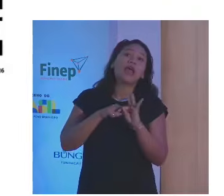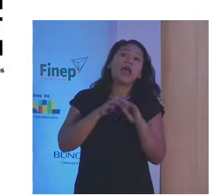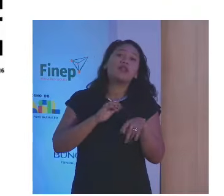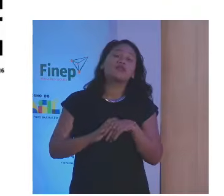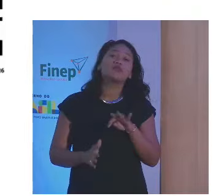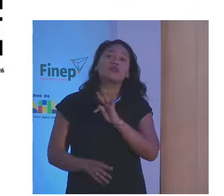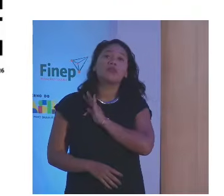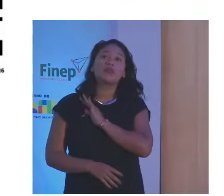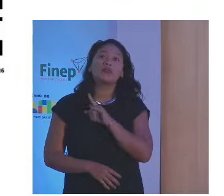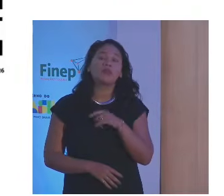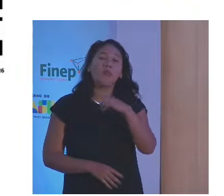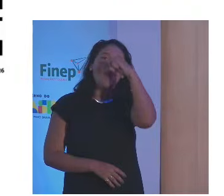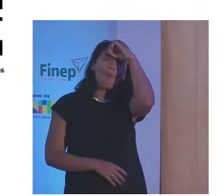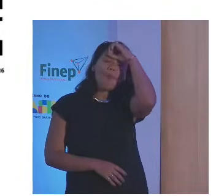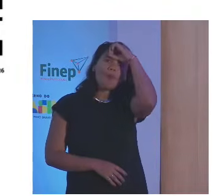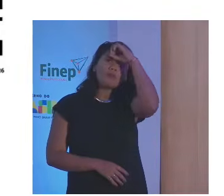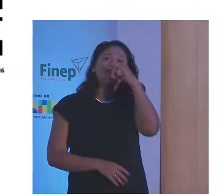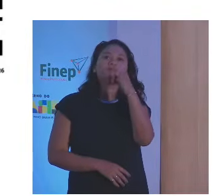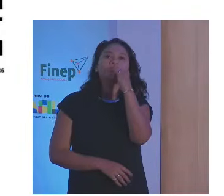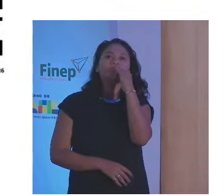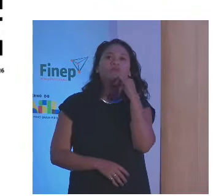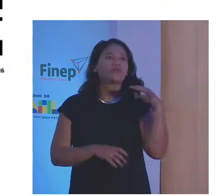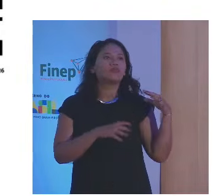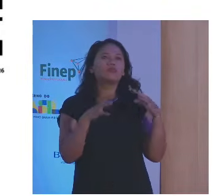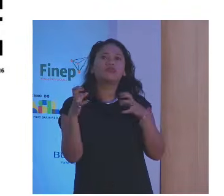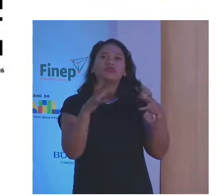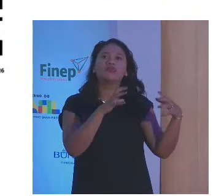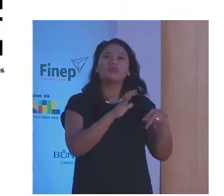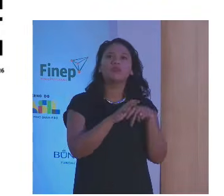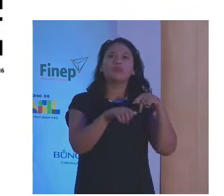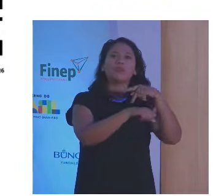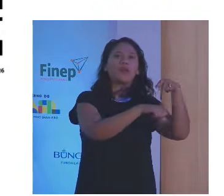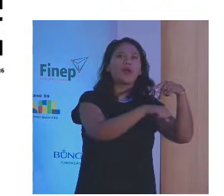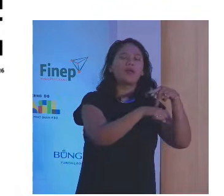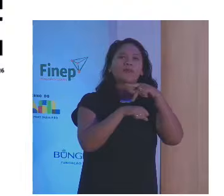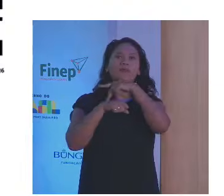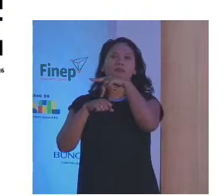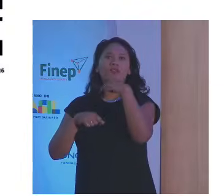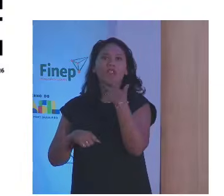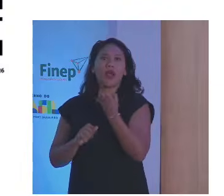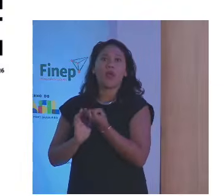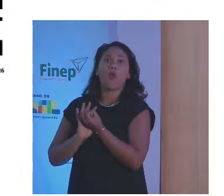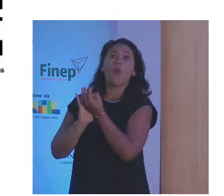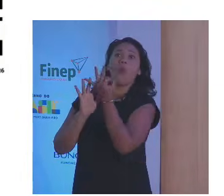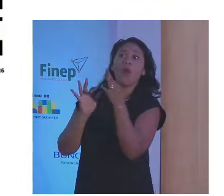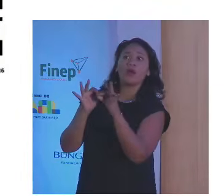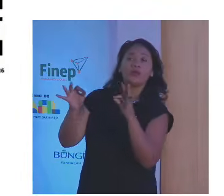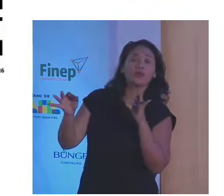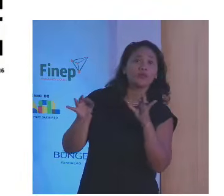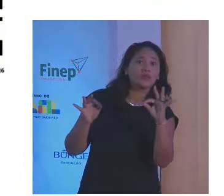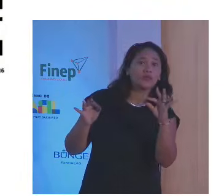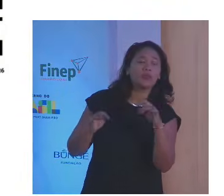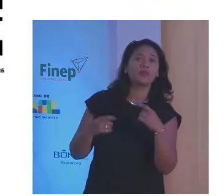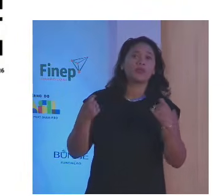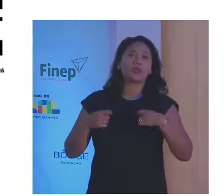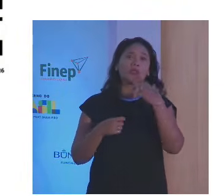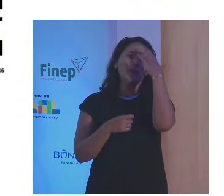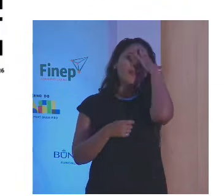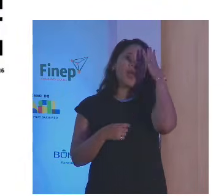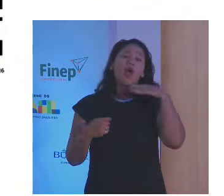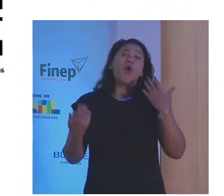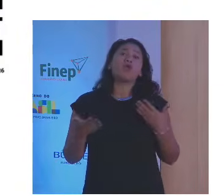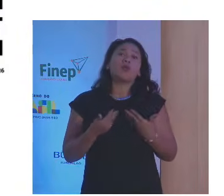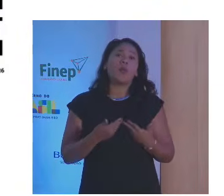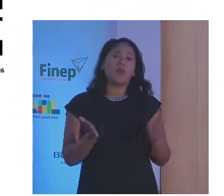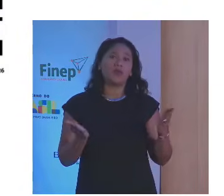que vocês nem imaginam, como a resolução de disputas entre os países. Porque, para você poder dizer quantas milhas você tem de mar, você tem que saber onde o seu